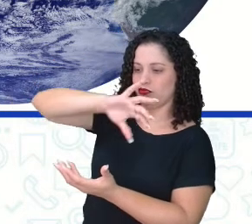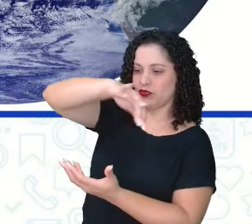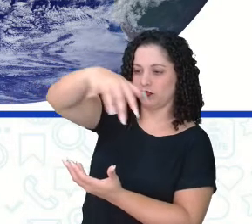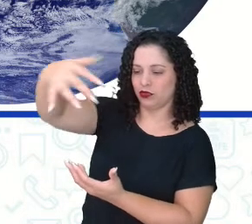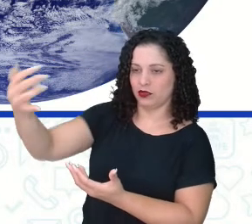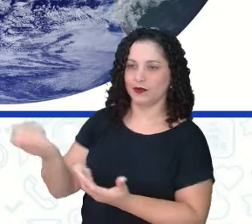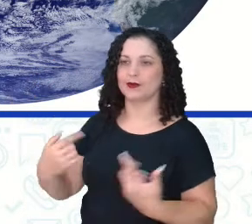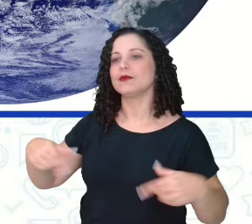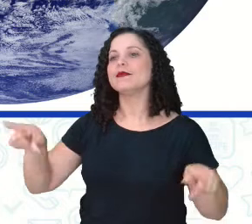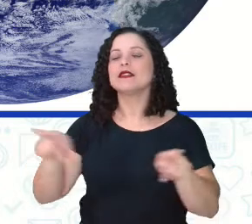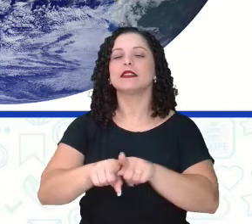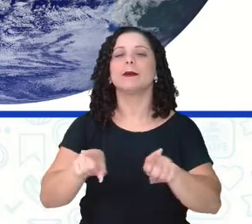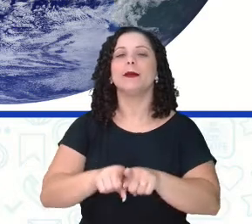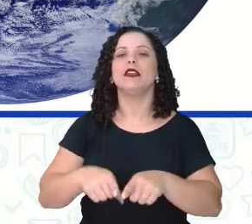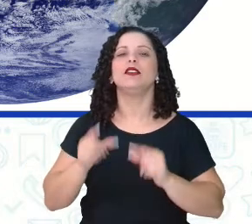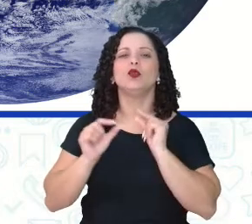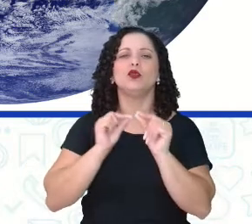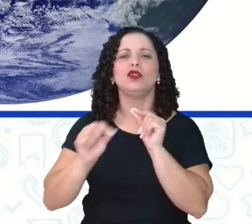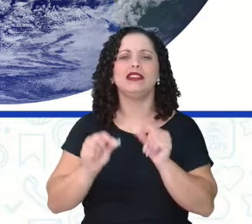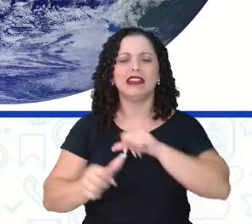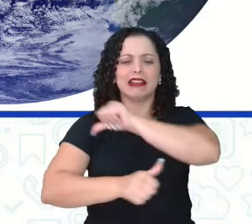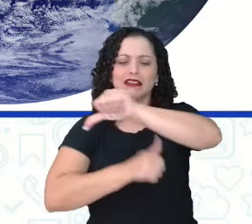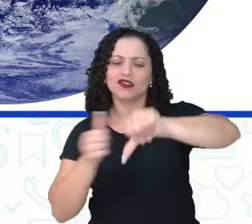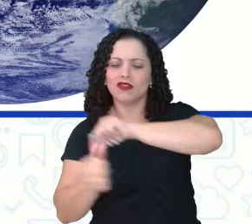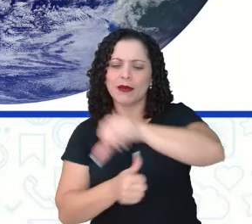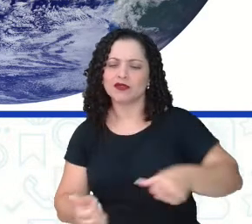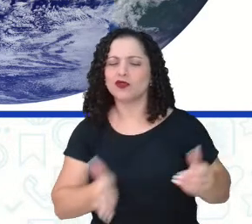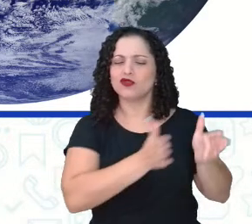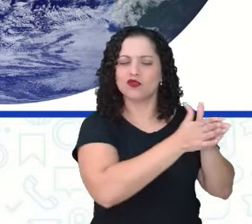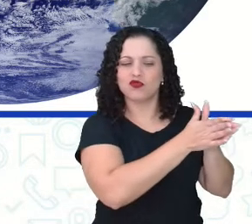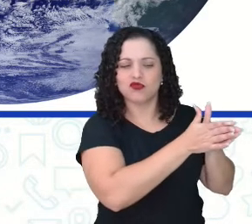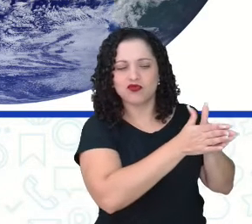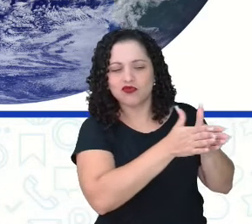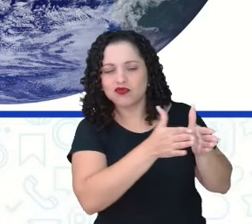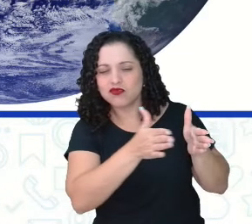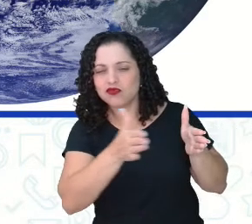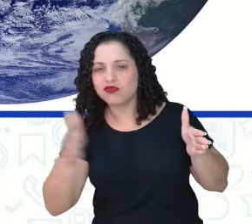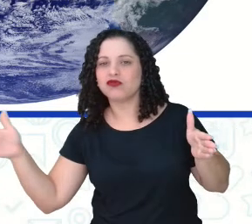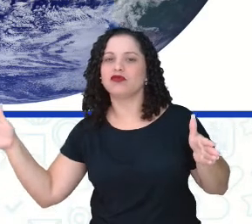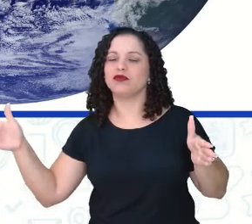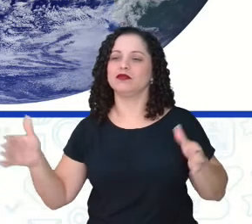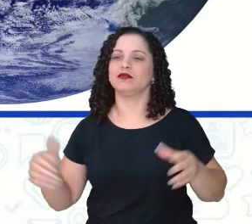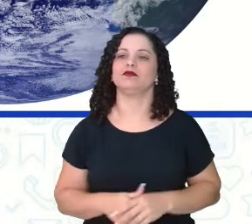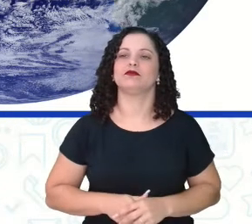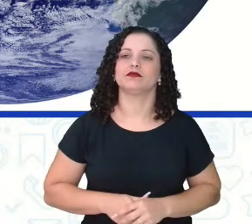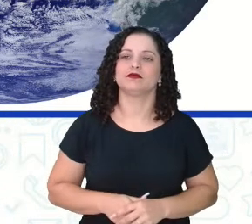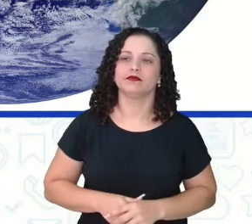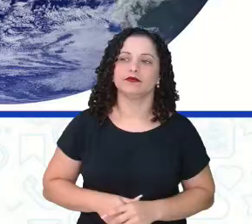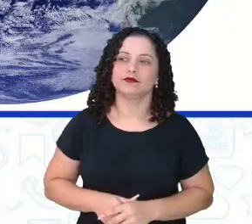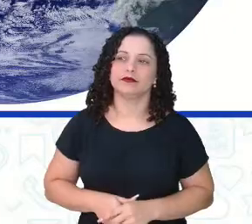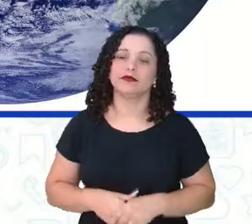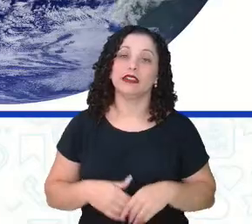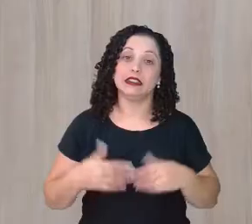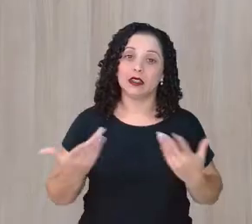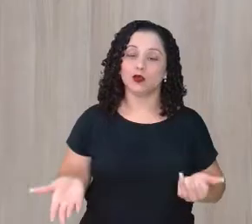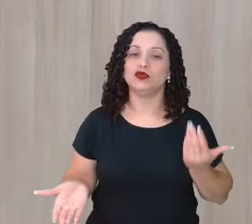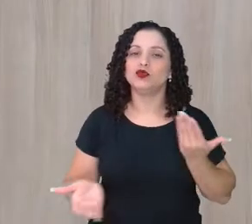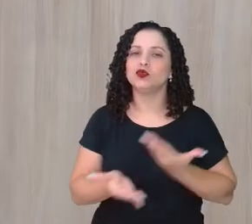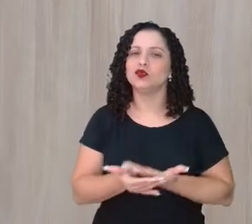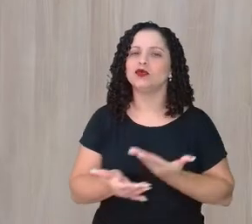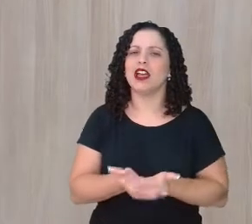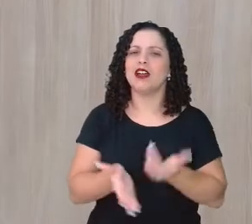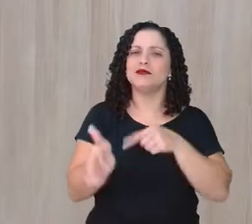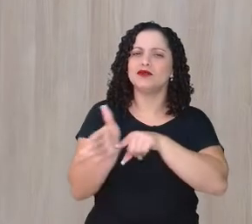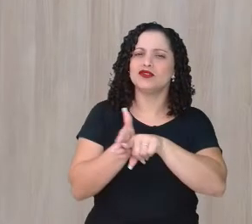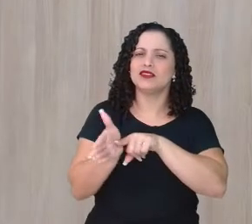suas recorrentes transformações ao longo do tempo. Então, os sistemas terrestres, eles se preocupam, né, e eles estudam todos